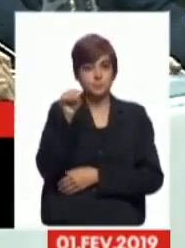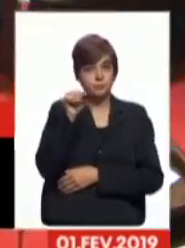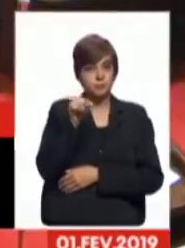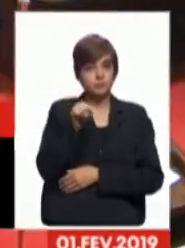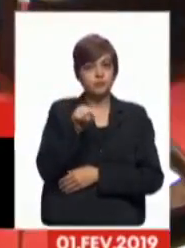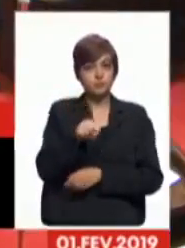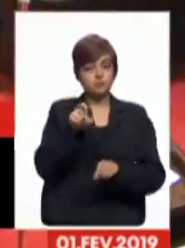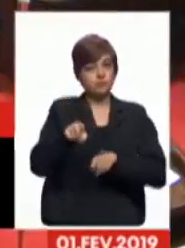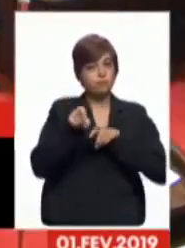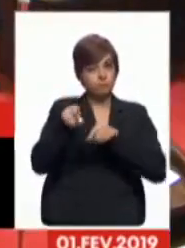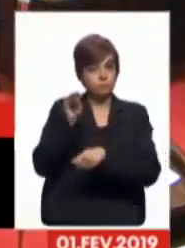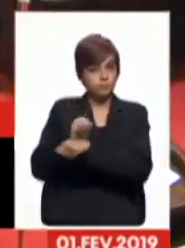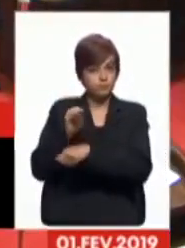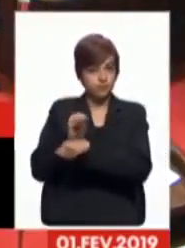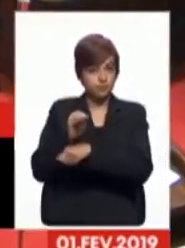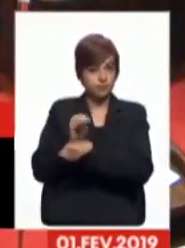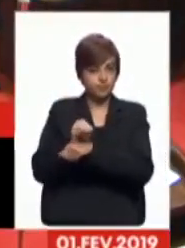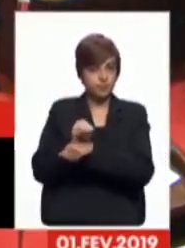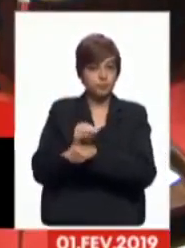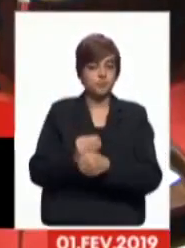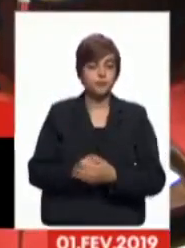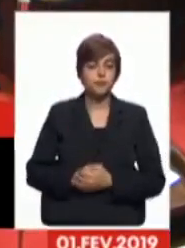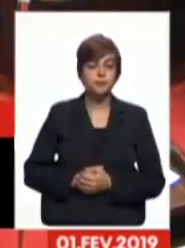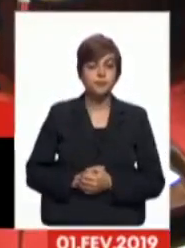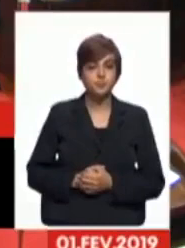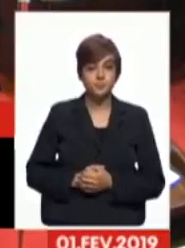pecuarista e cafeicultor.